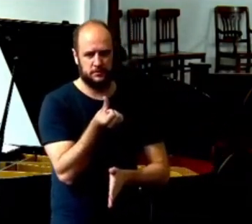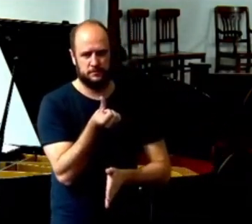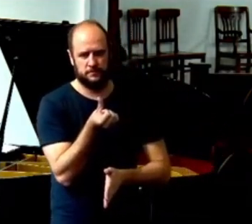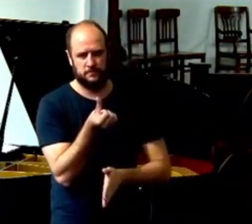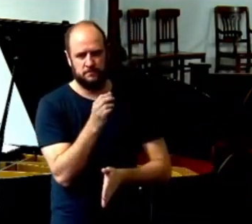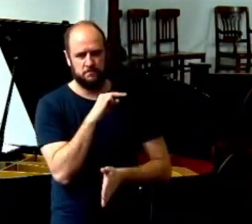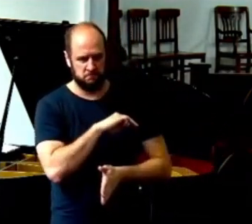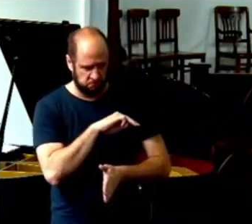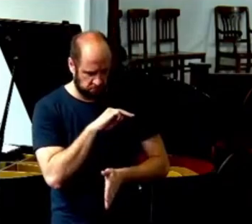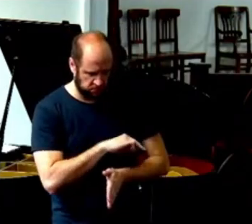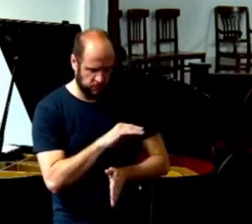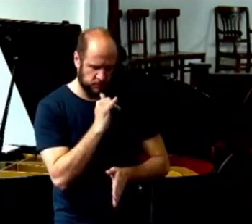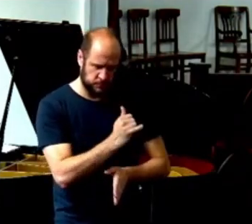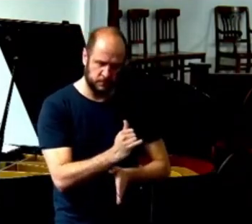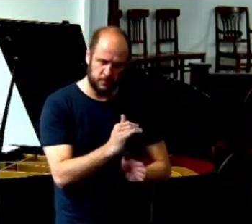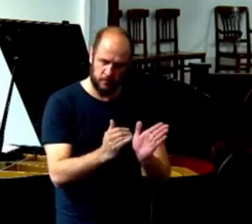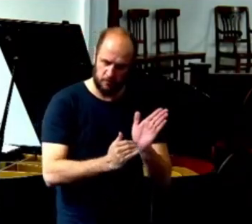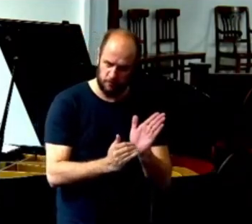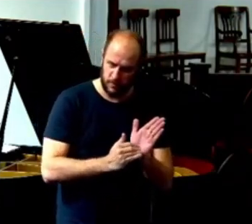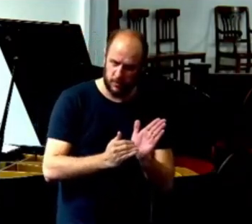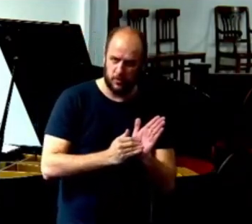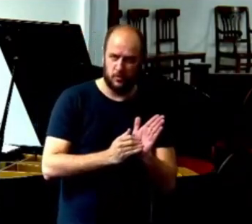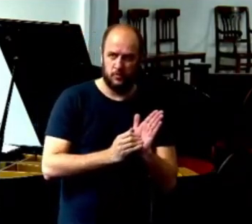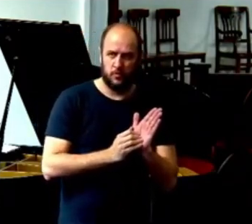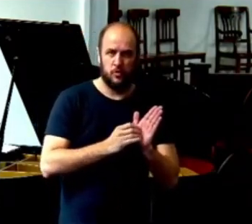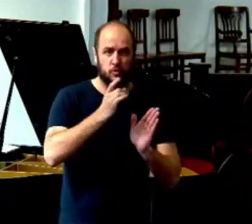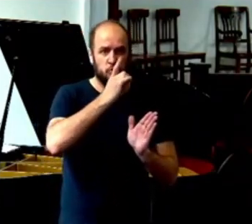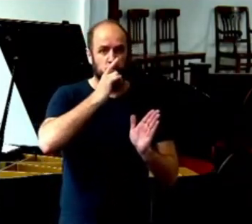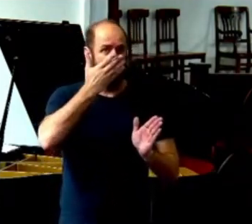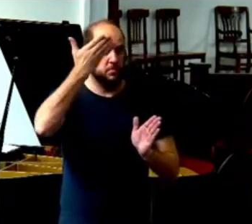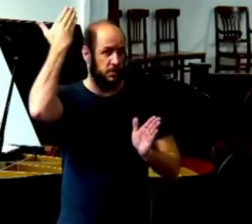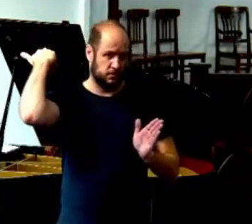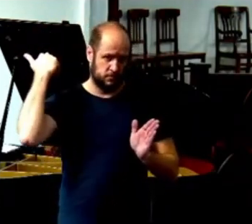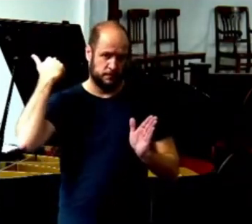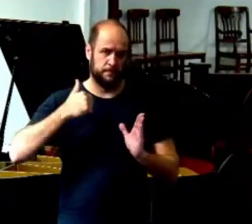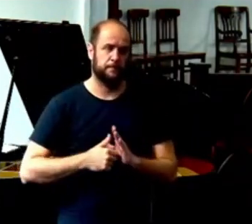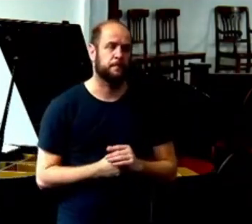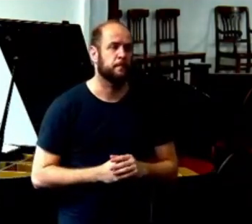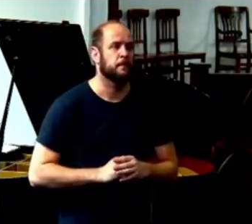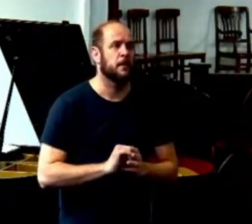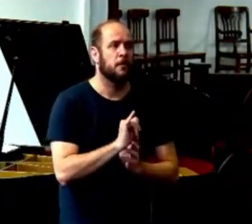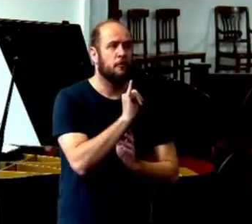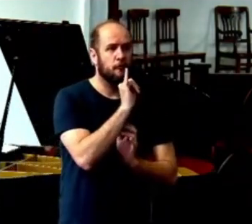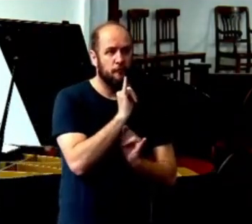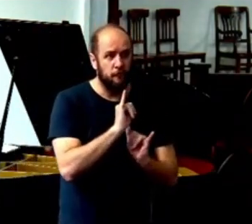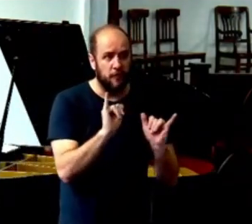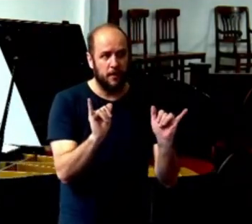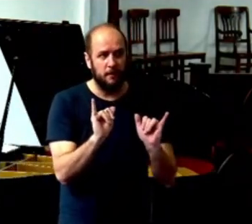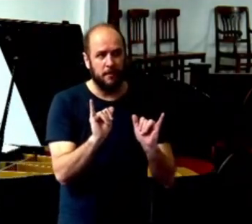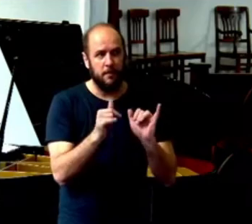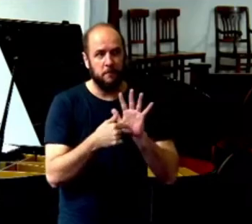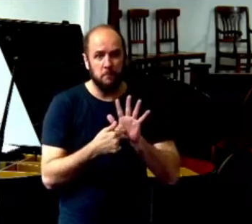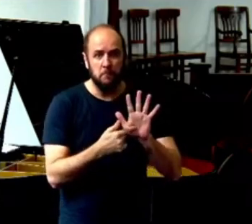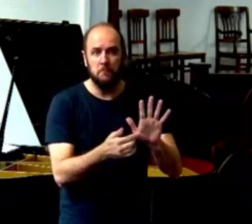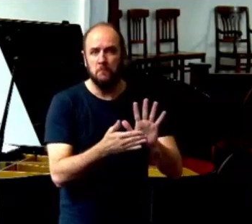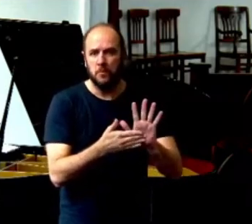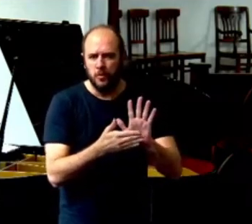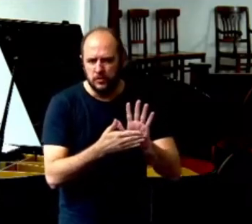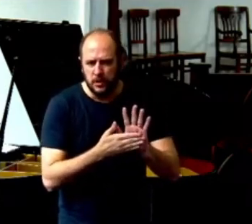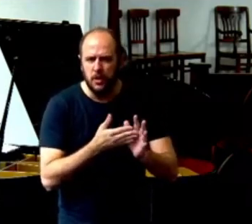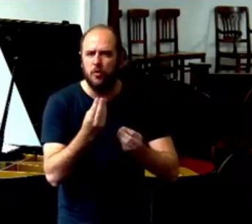de Mateus, finalizado na última pregação, nos falou ou enfatizou